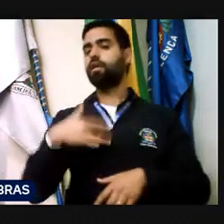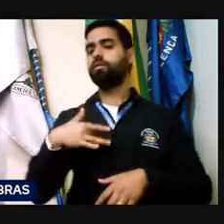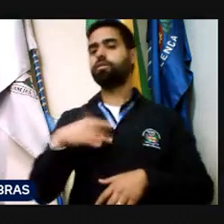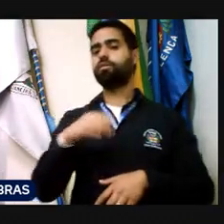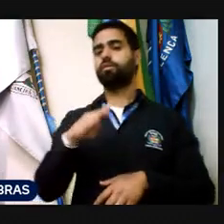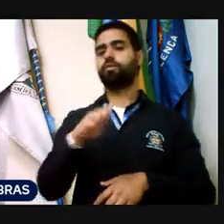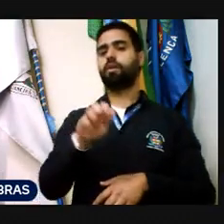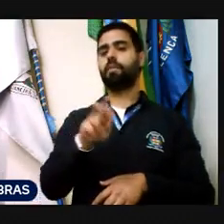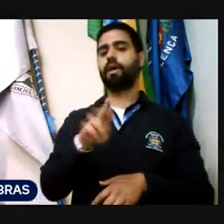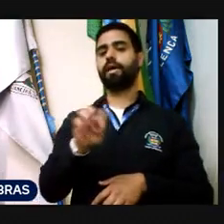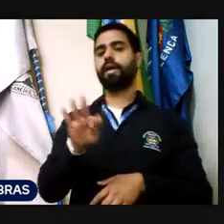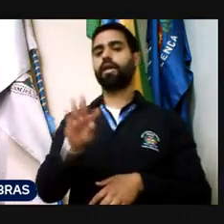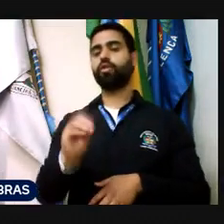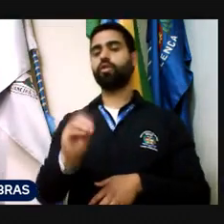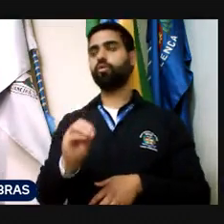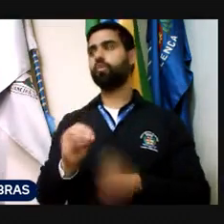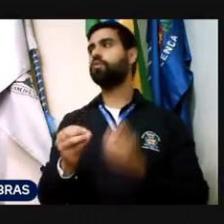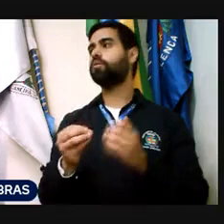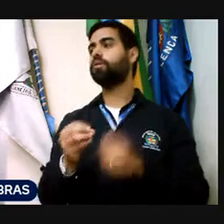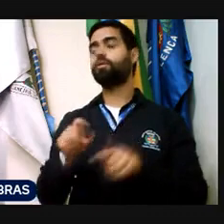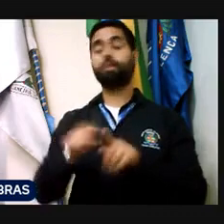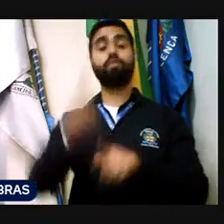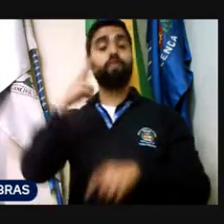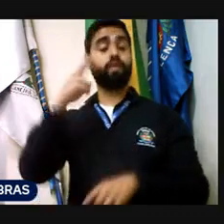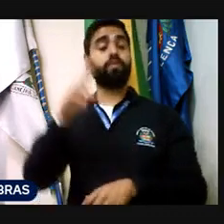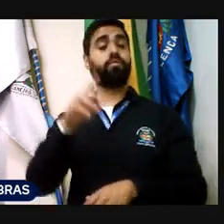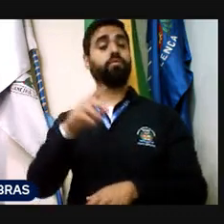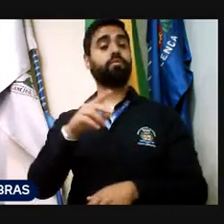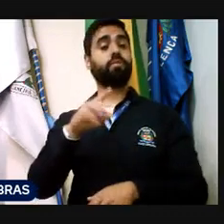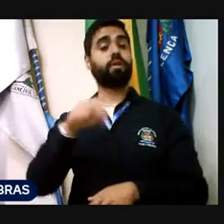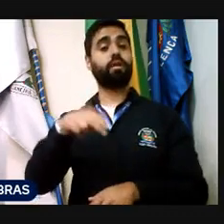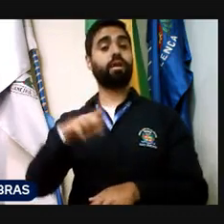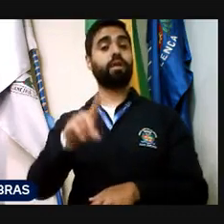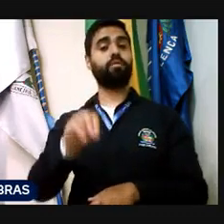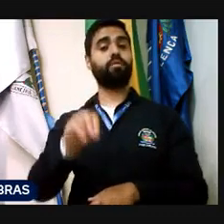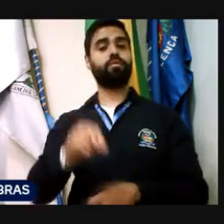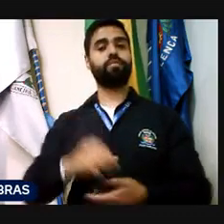dada aí de autoria do vereador, do presidente. E